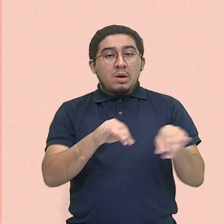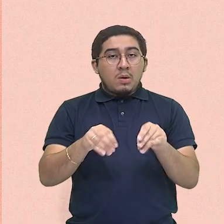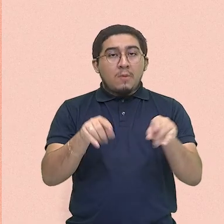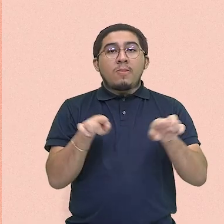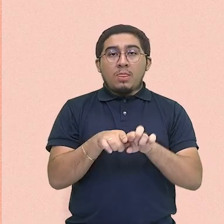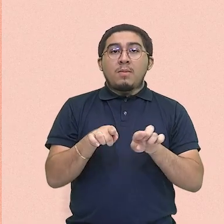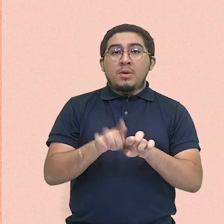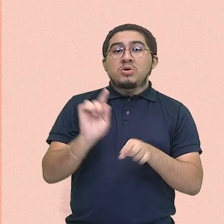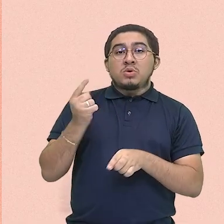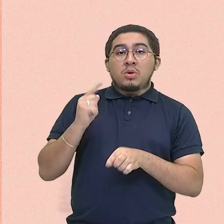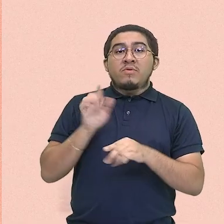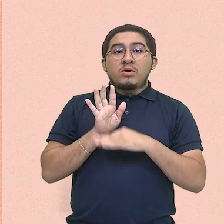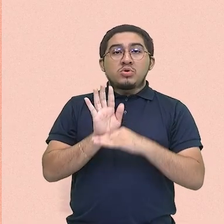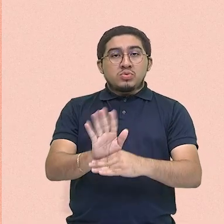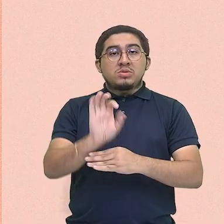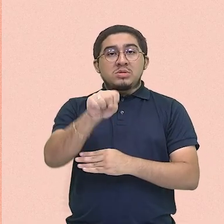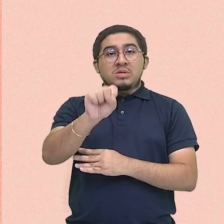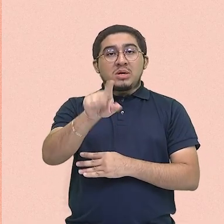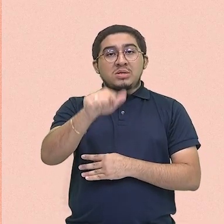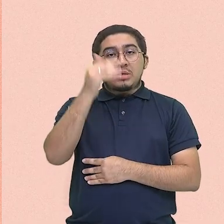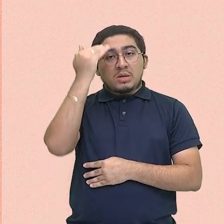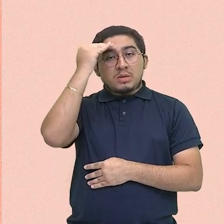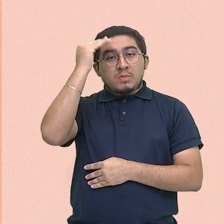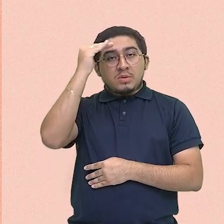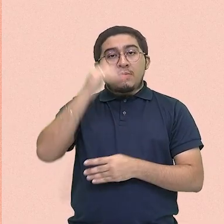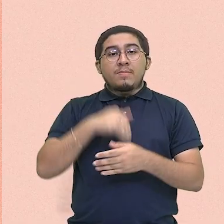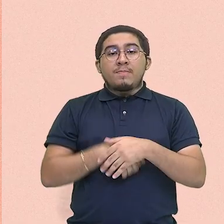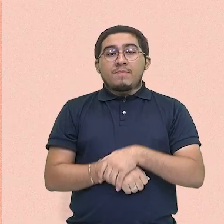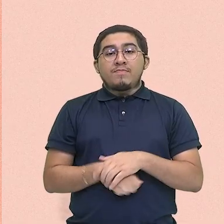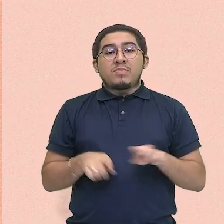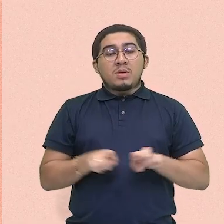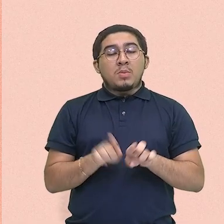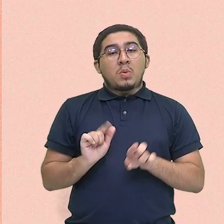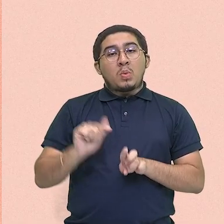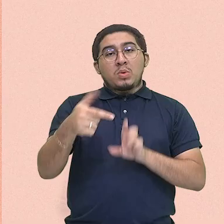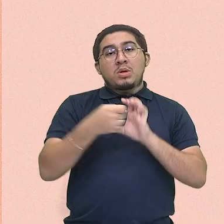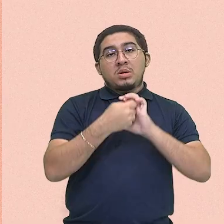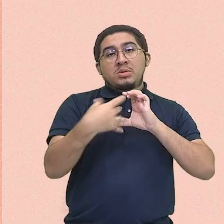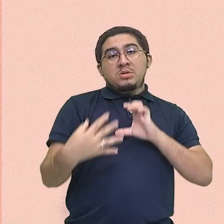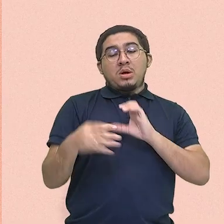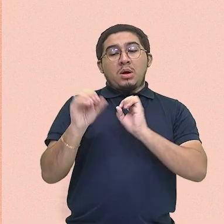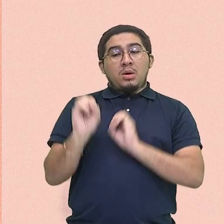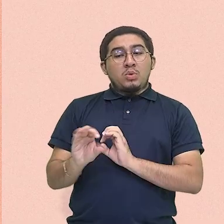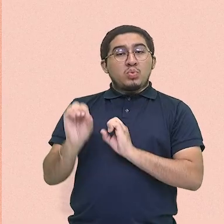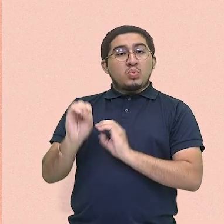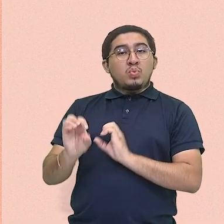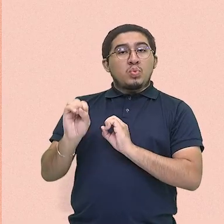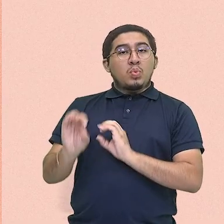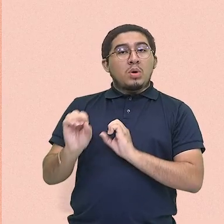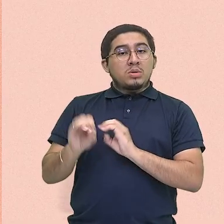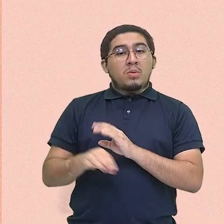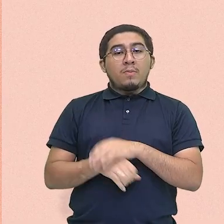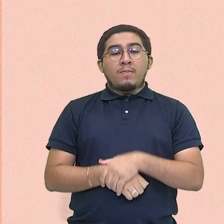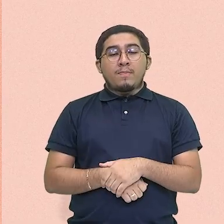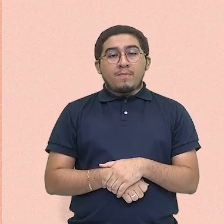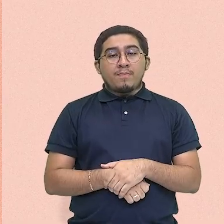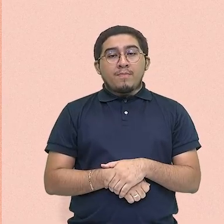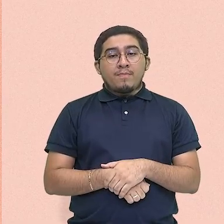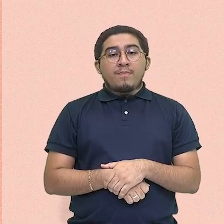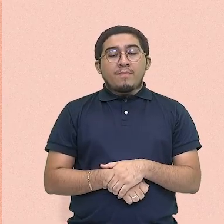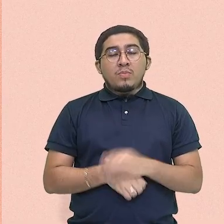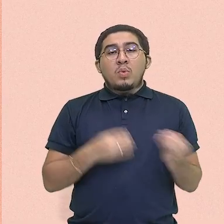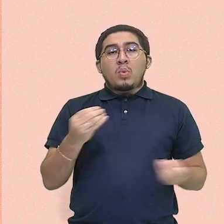muito, sim, ajudar nesta compreensão. Outro ponto, educação. Como está a